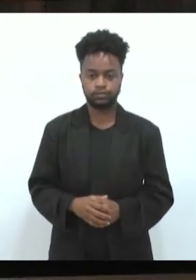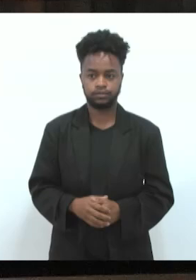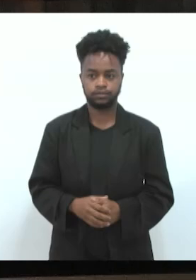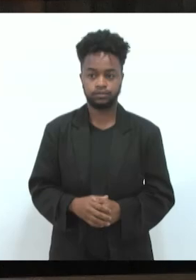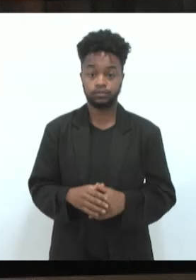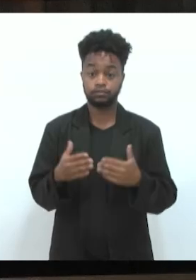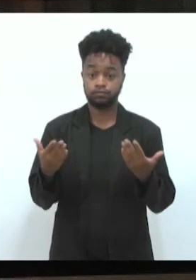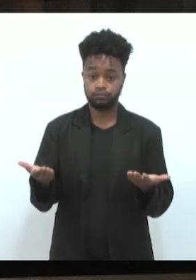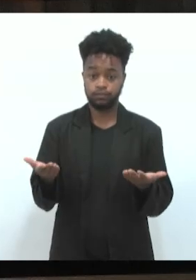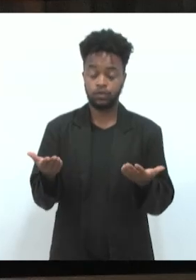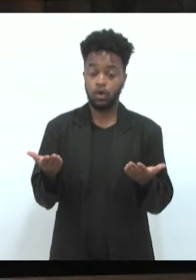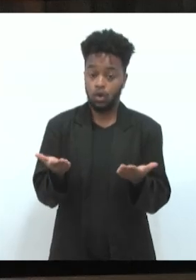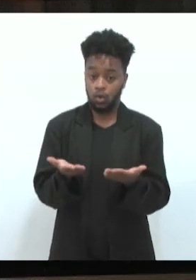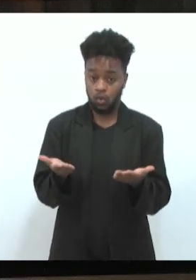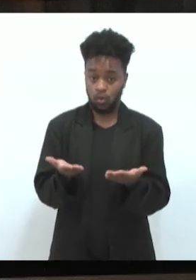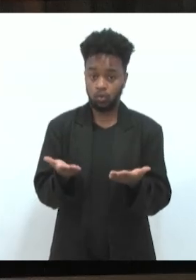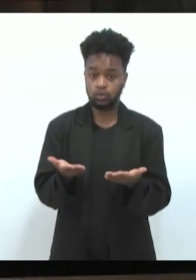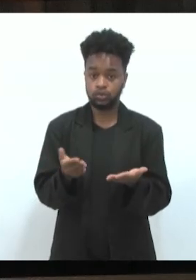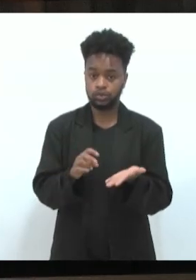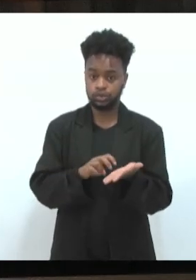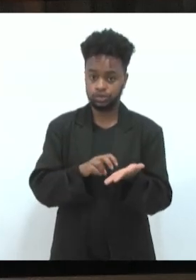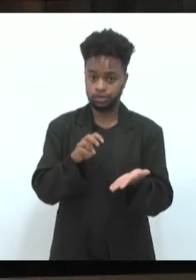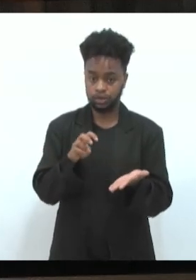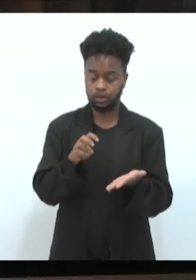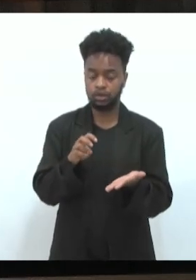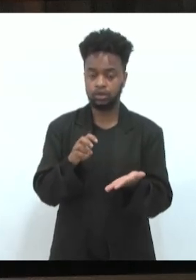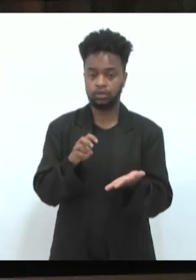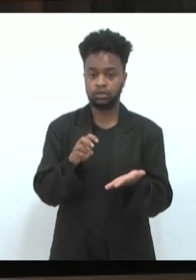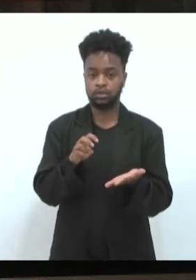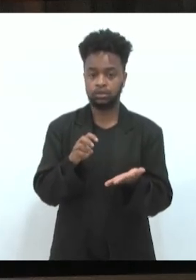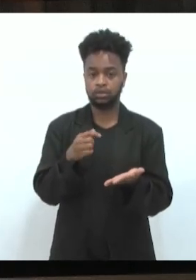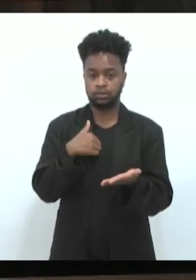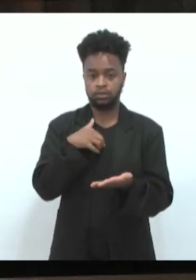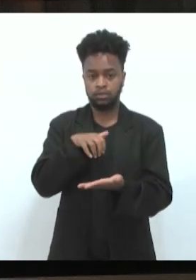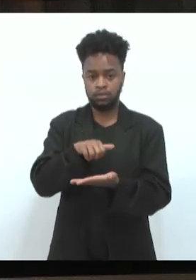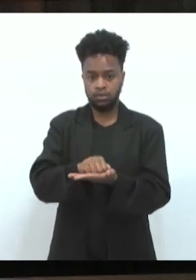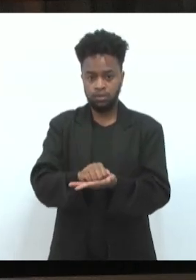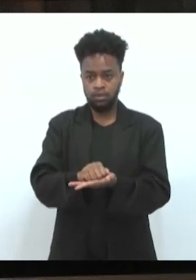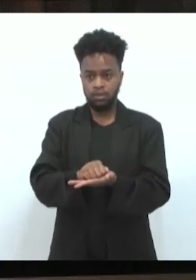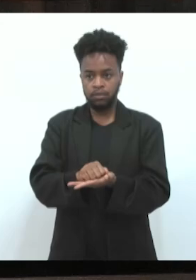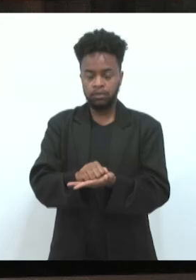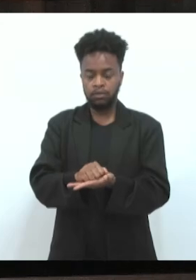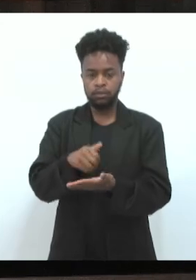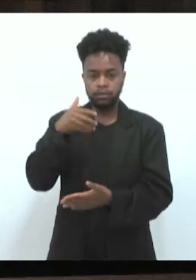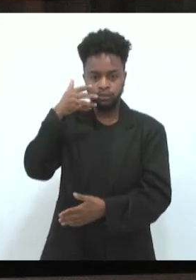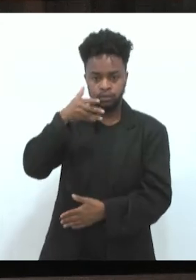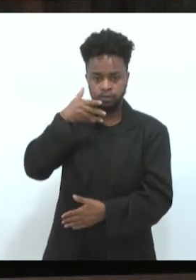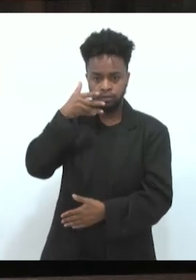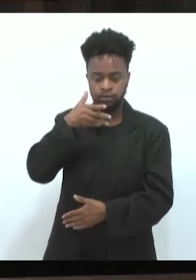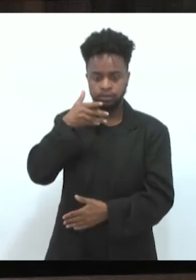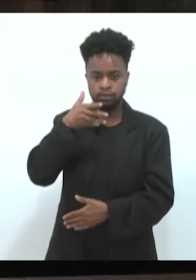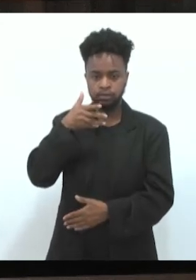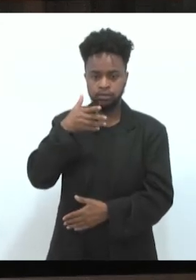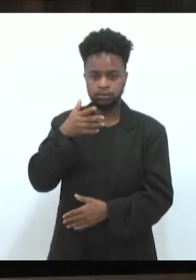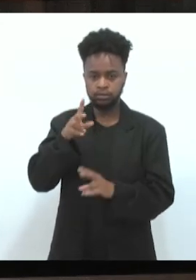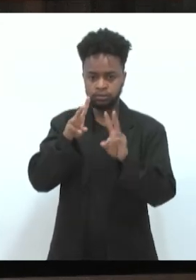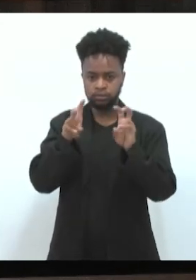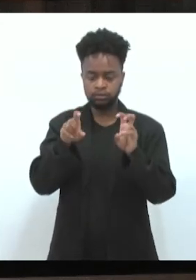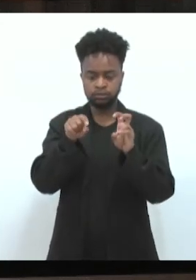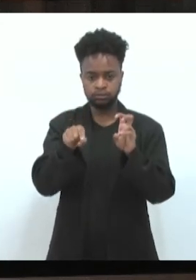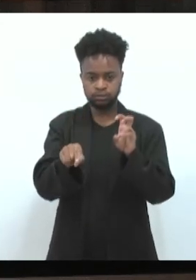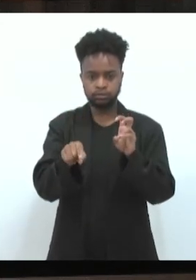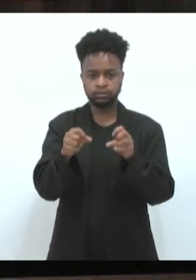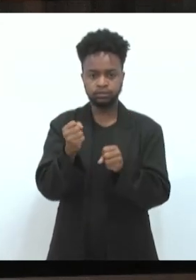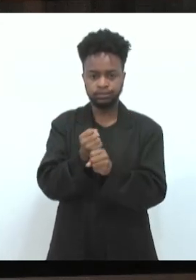nesta manhã de hoje, fica aqui, não é, registrada a minha fala neste sentido, não é,